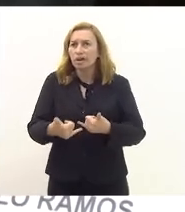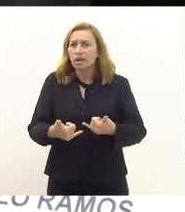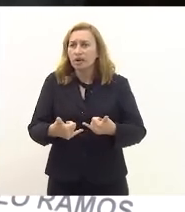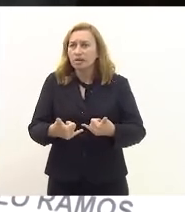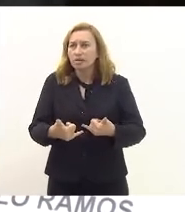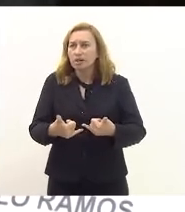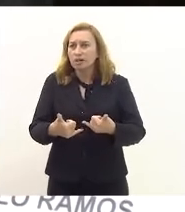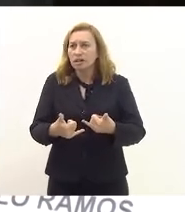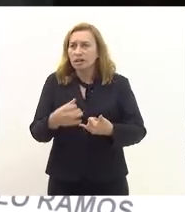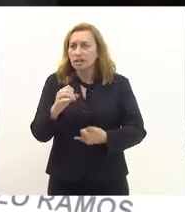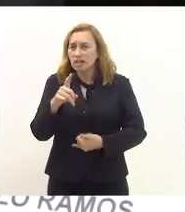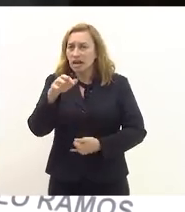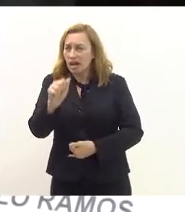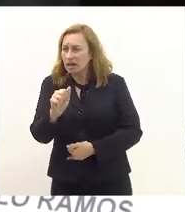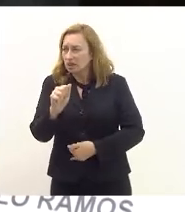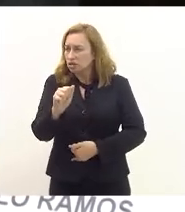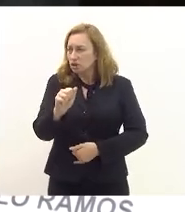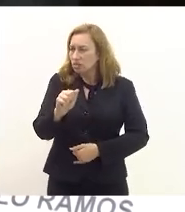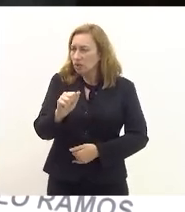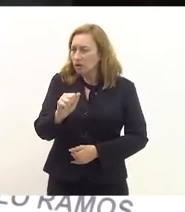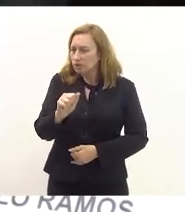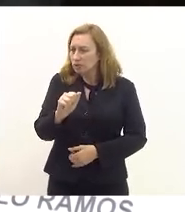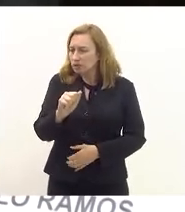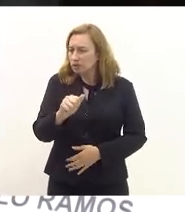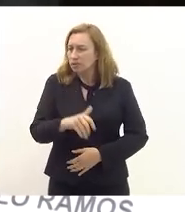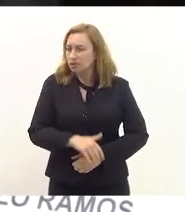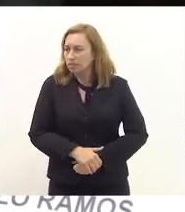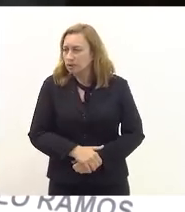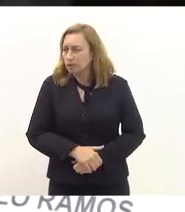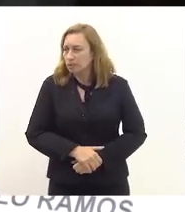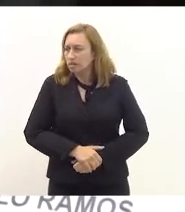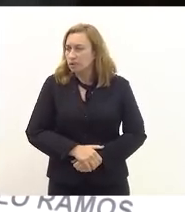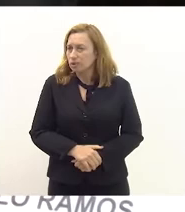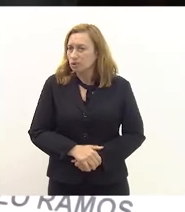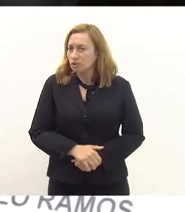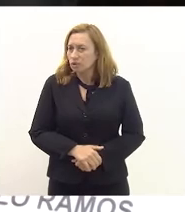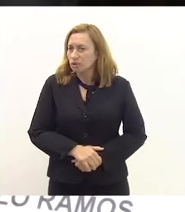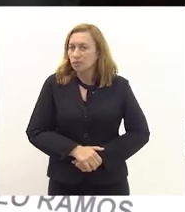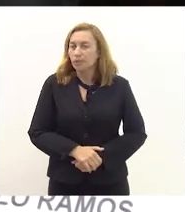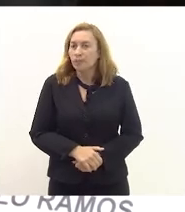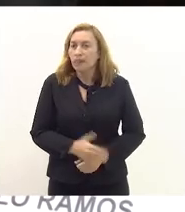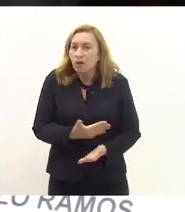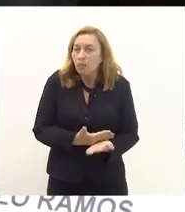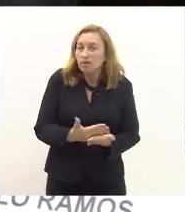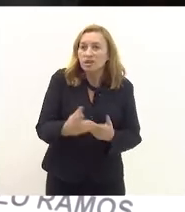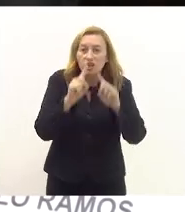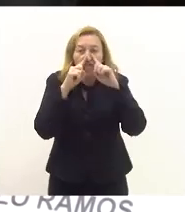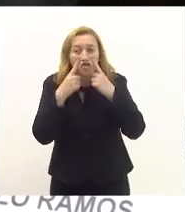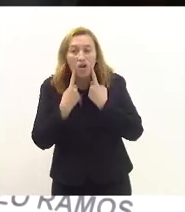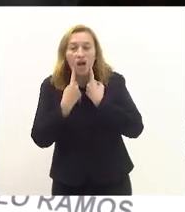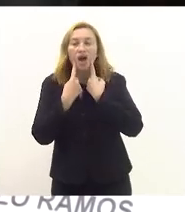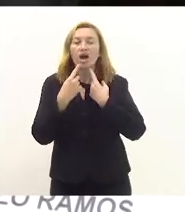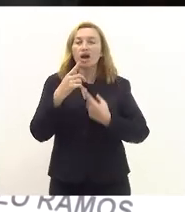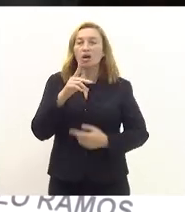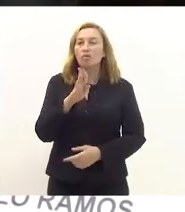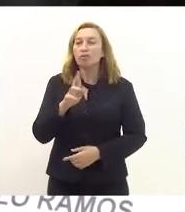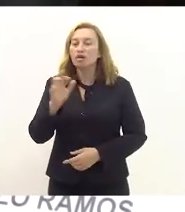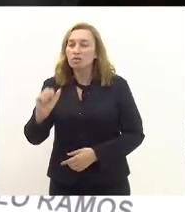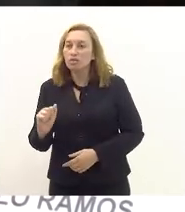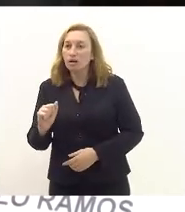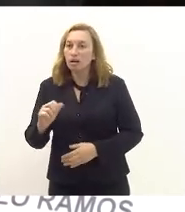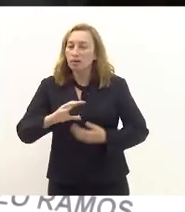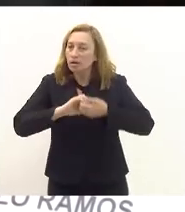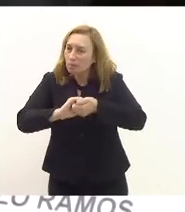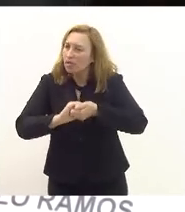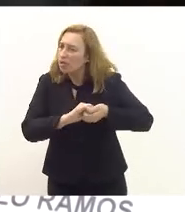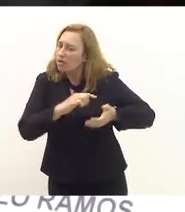na sacada do apartamento dele, e um brinquedo meu caiu lá para baixo. E aí eu comecei a chorar, aí o Brizola pegou a minha mão e falou, não, vamos